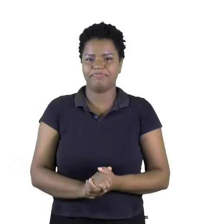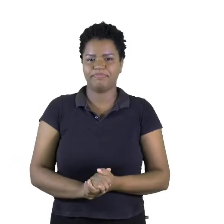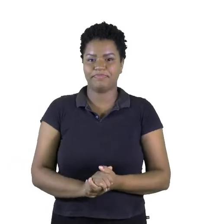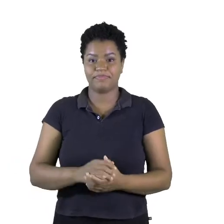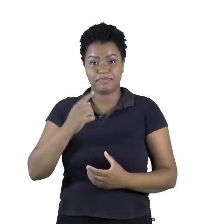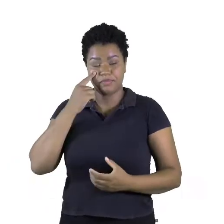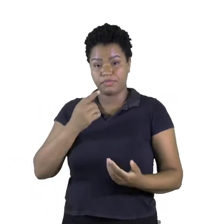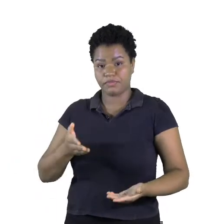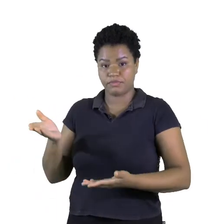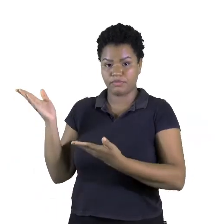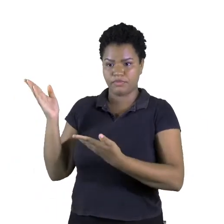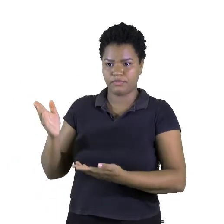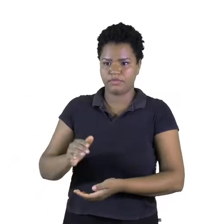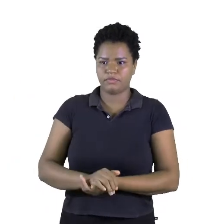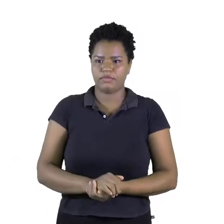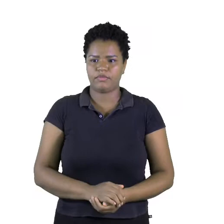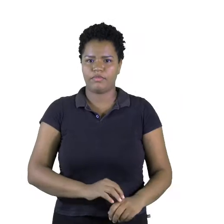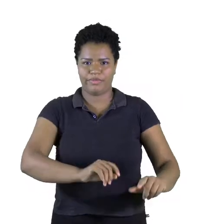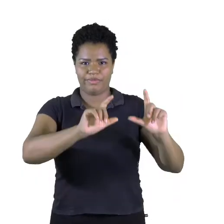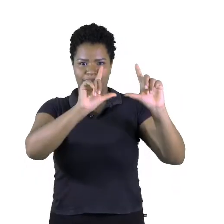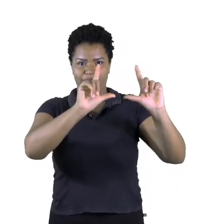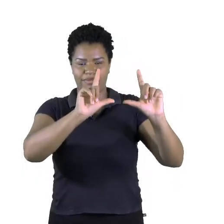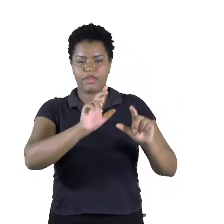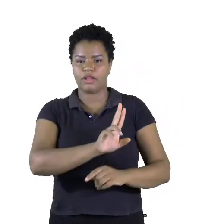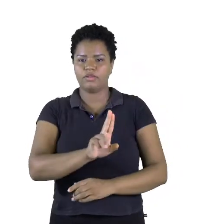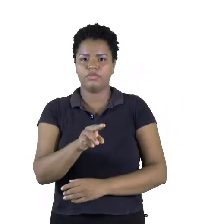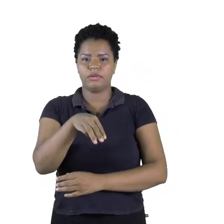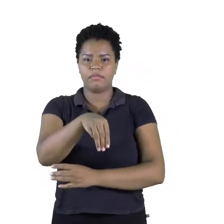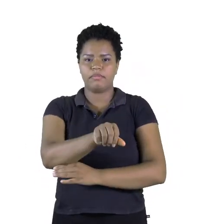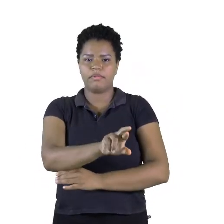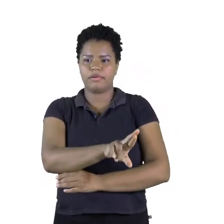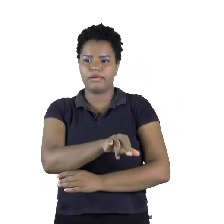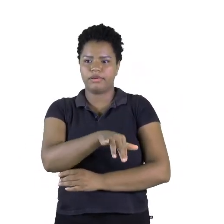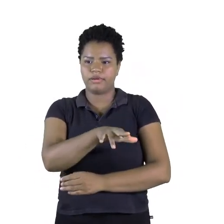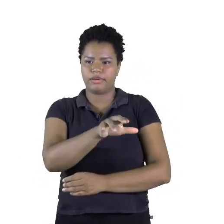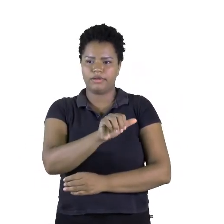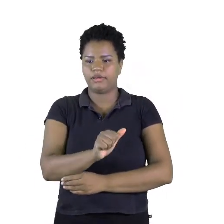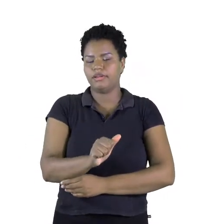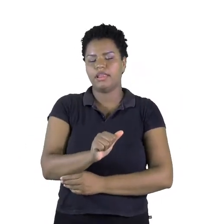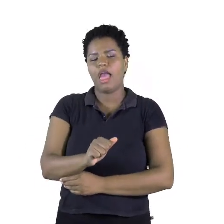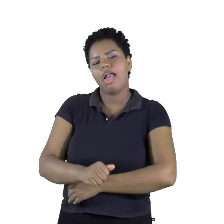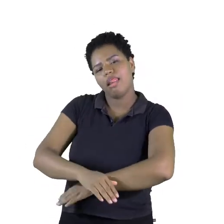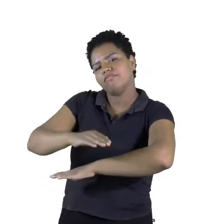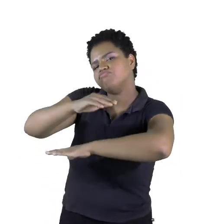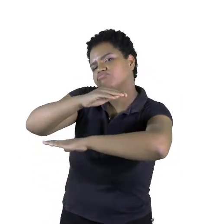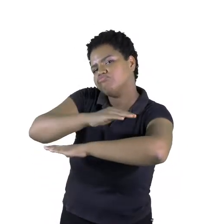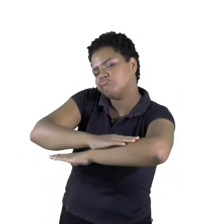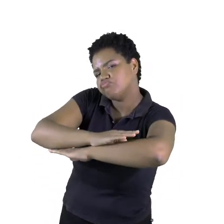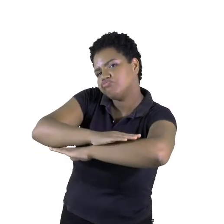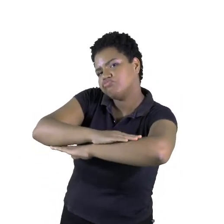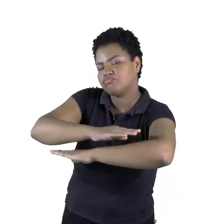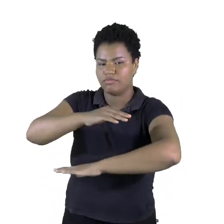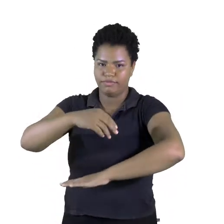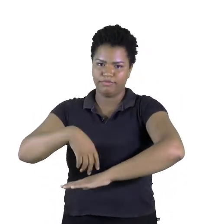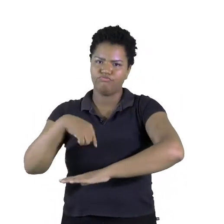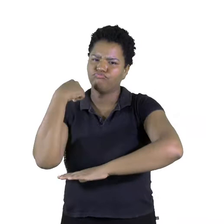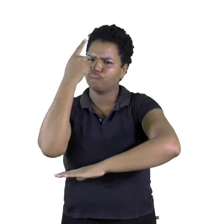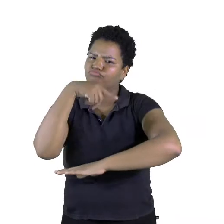No primeiro quadrinho, lá tem o nome Marina. Marina está lá na janela, olha bem para a carinha dela, a